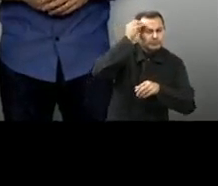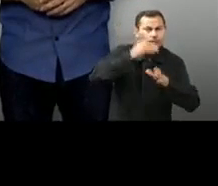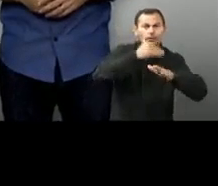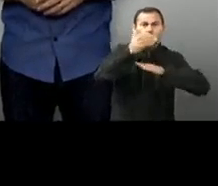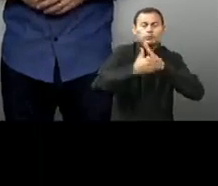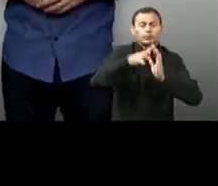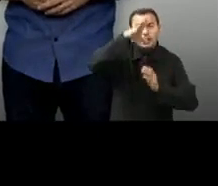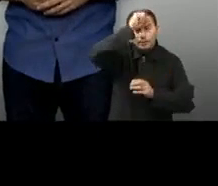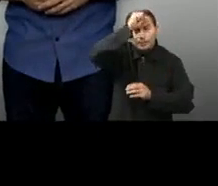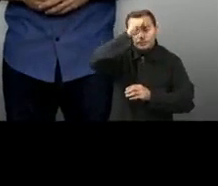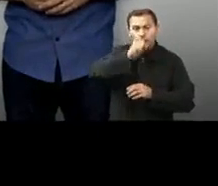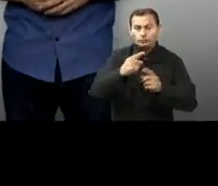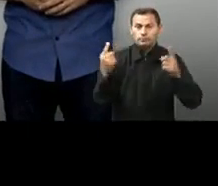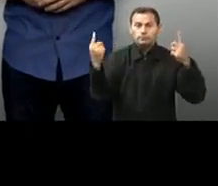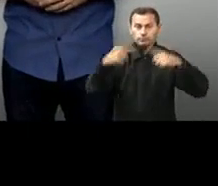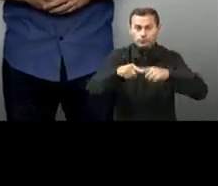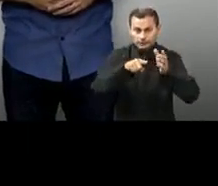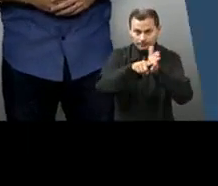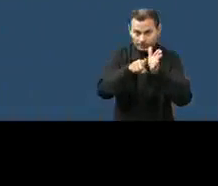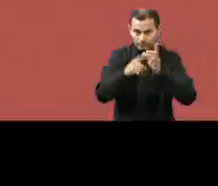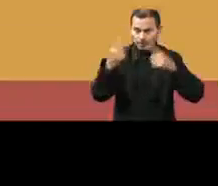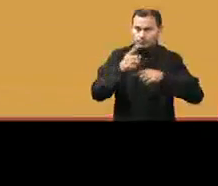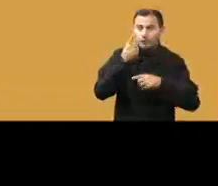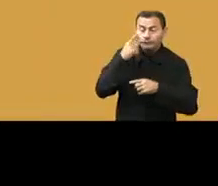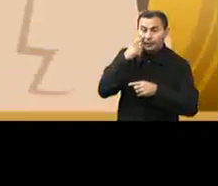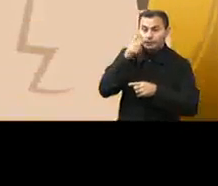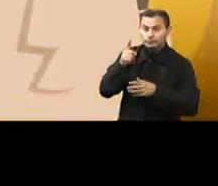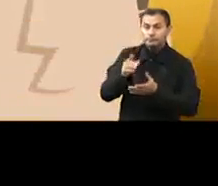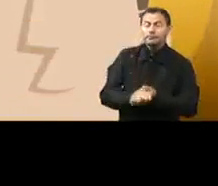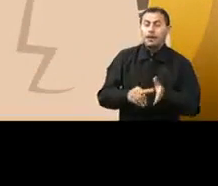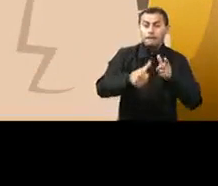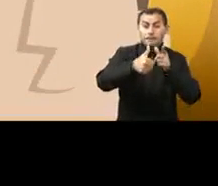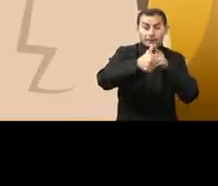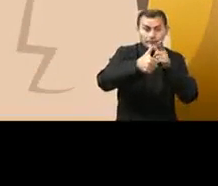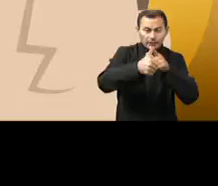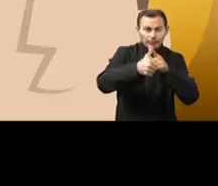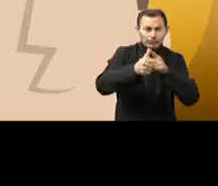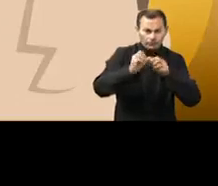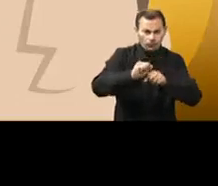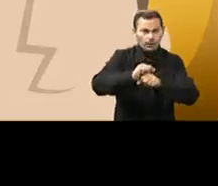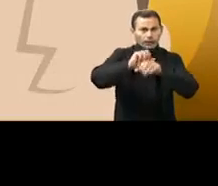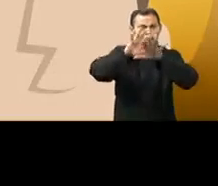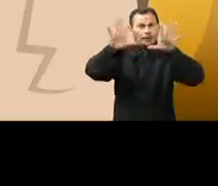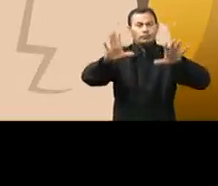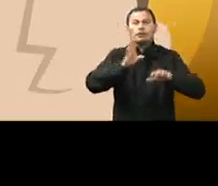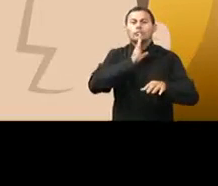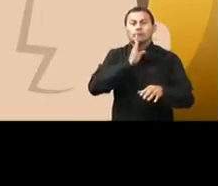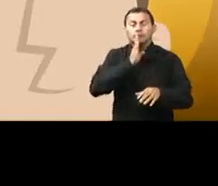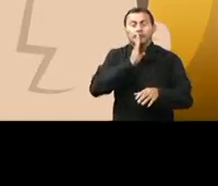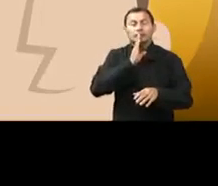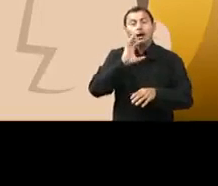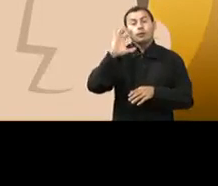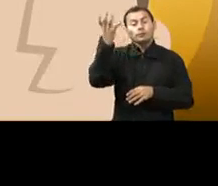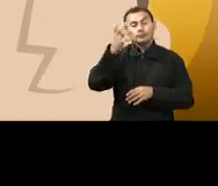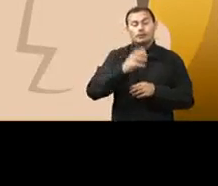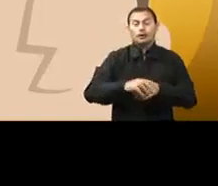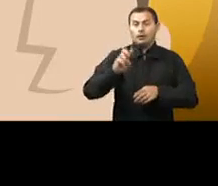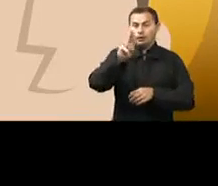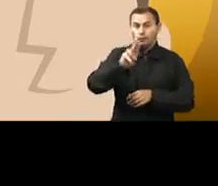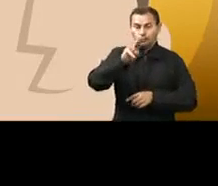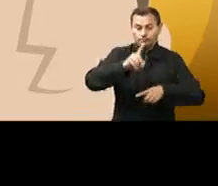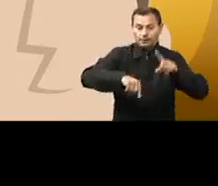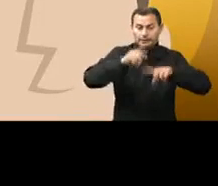que aprendeu com os desafios. Vamos lá? Primeiro, ficou claro que o conhecimento vem ao fazer uso do